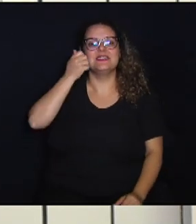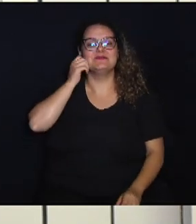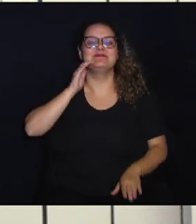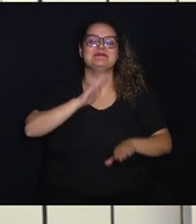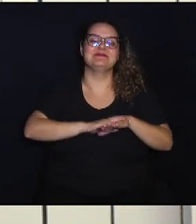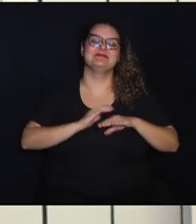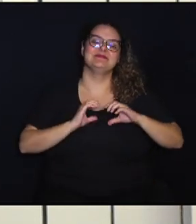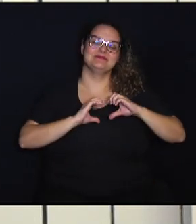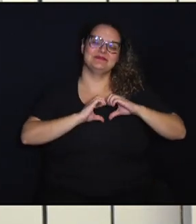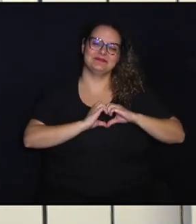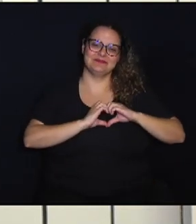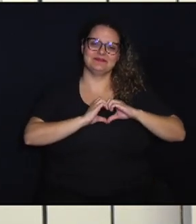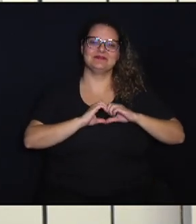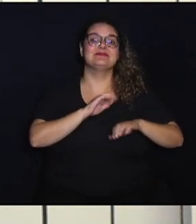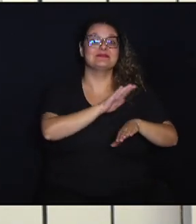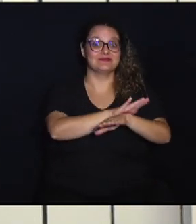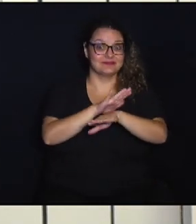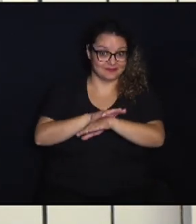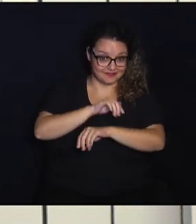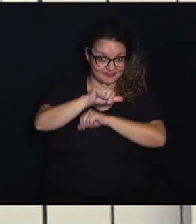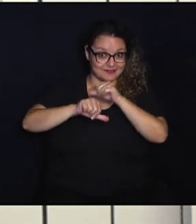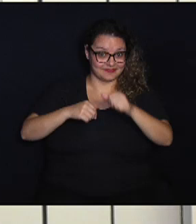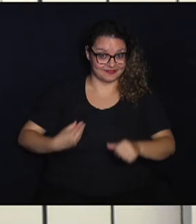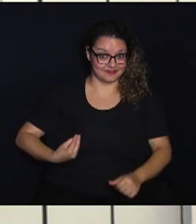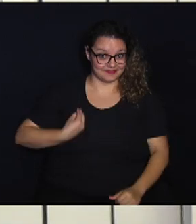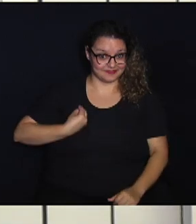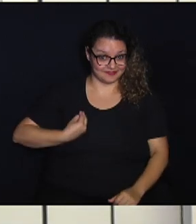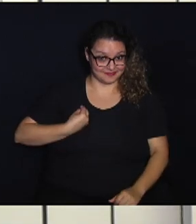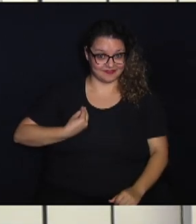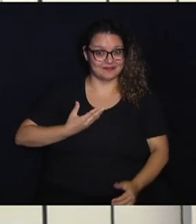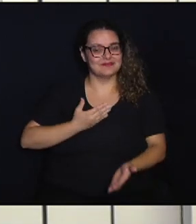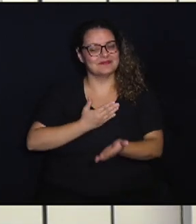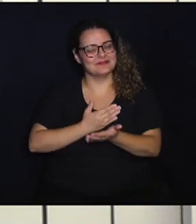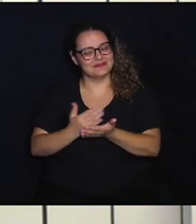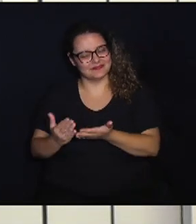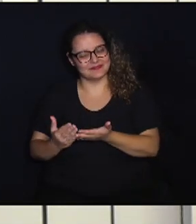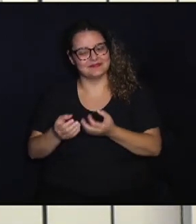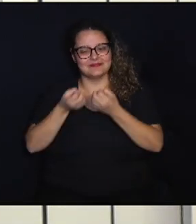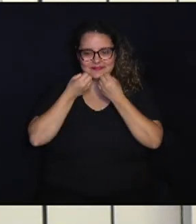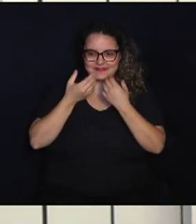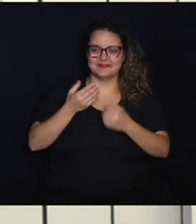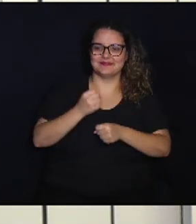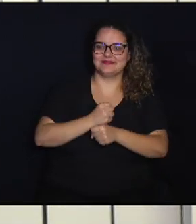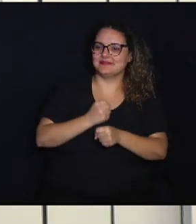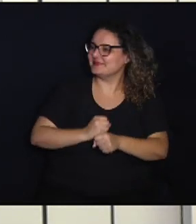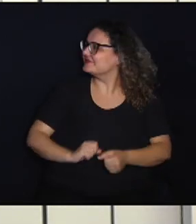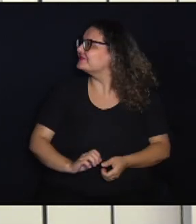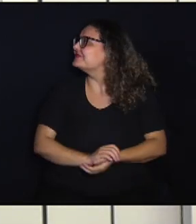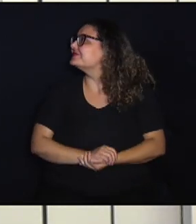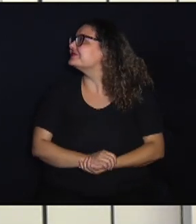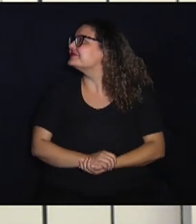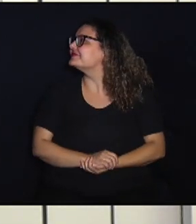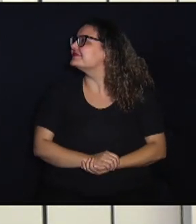de amor. Ajude a transformar uma vida e comece muito bem o ano.